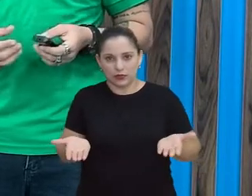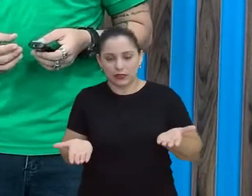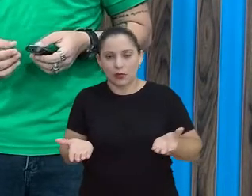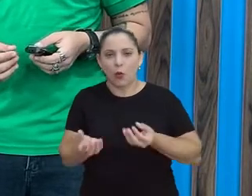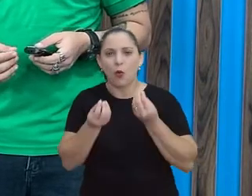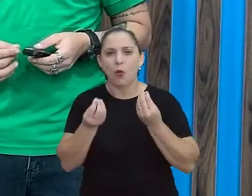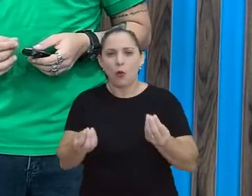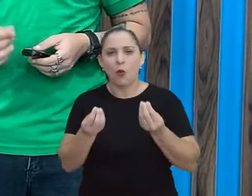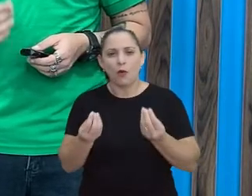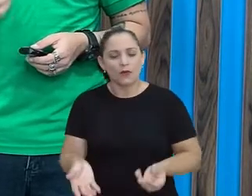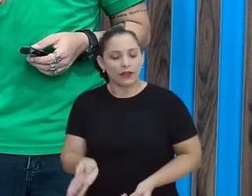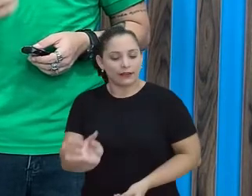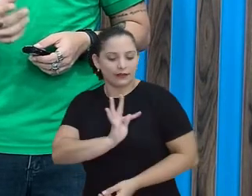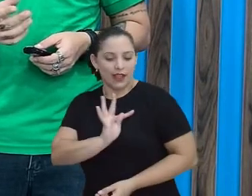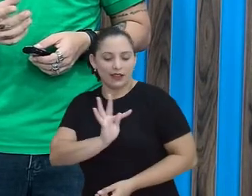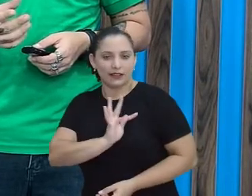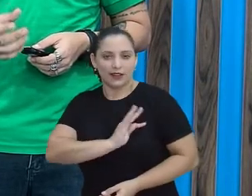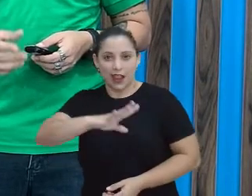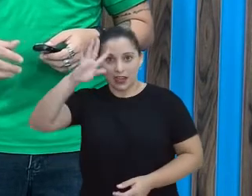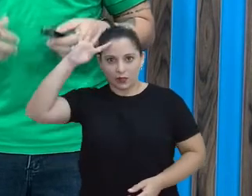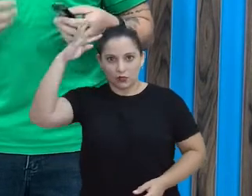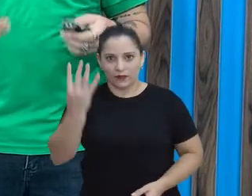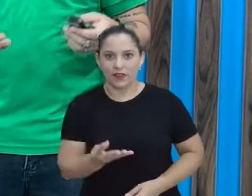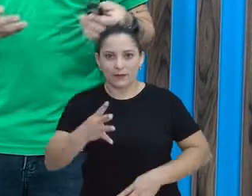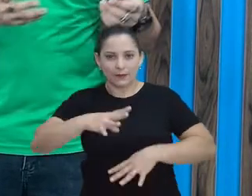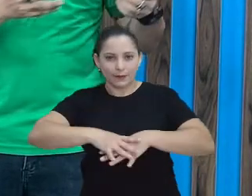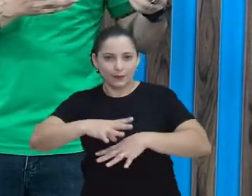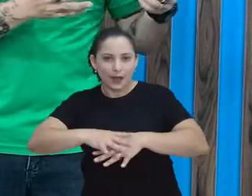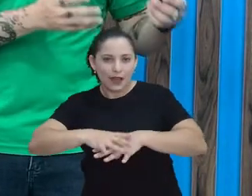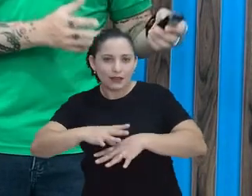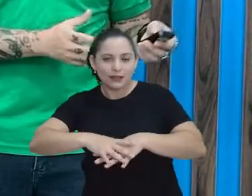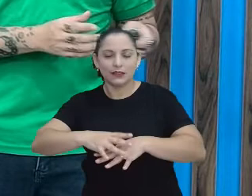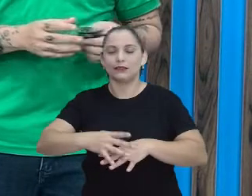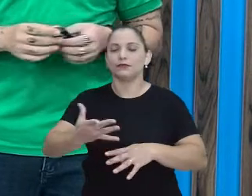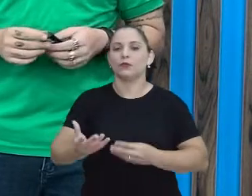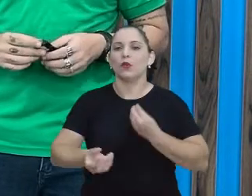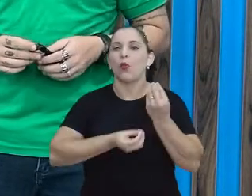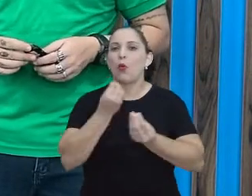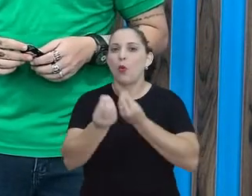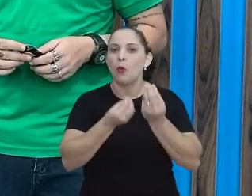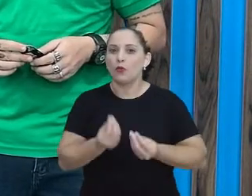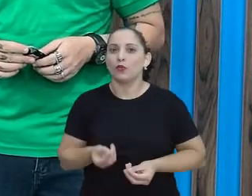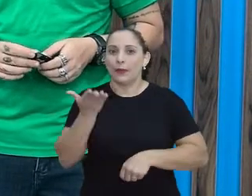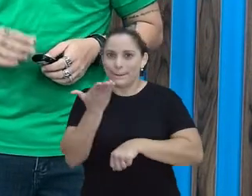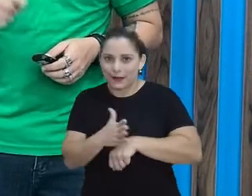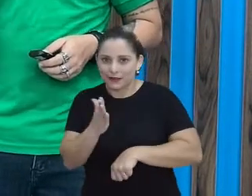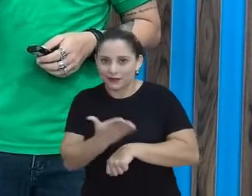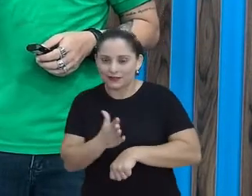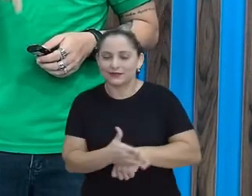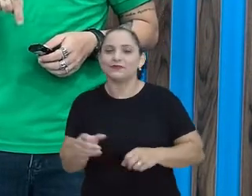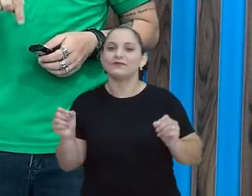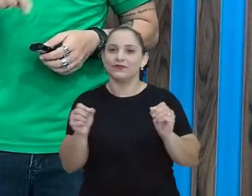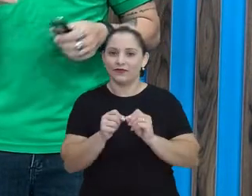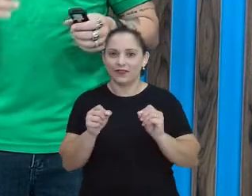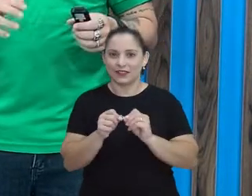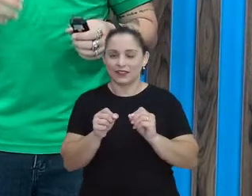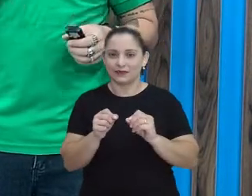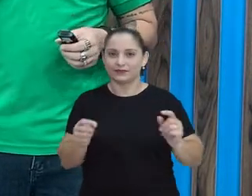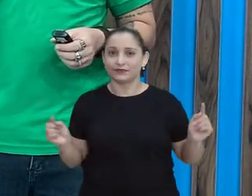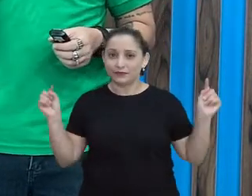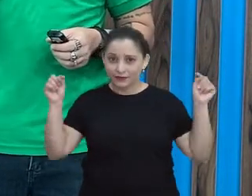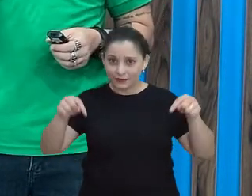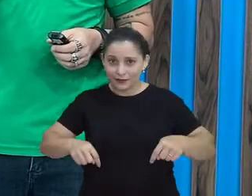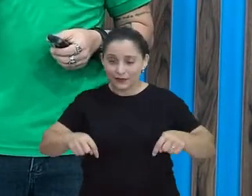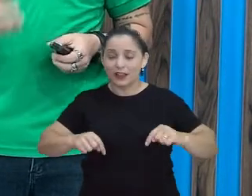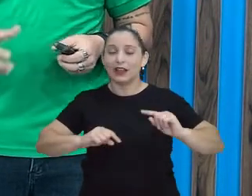técnicas que a gente utiliza para resolver uma equação, como é que a gente vai ver isso em sua prática, tá certo? Não nessa, mas a gente vai ter